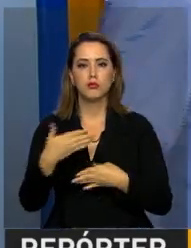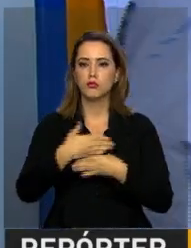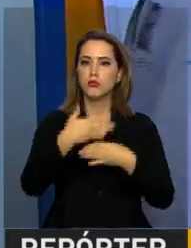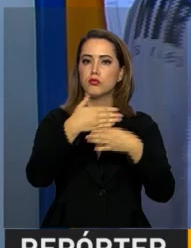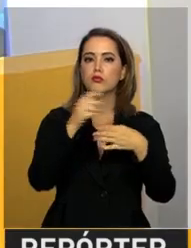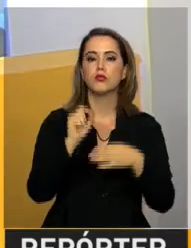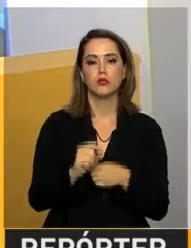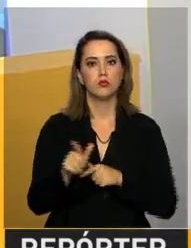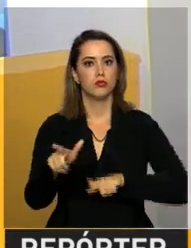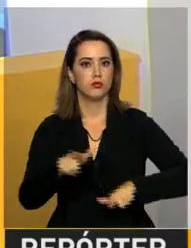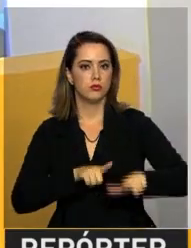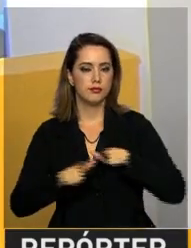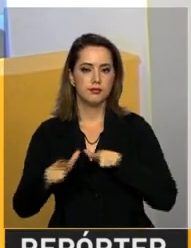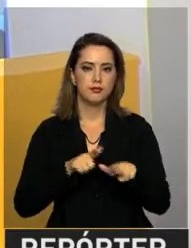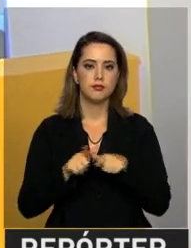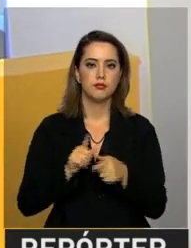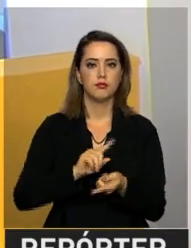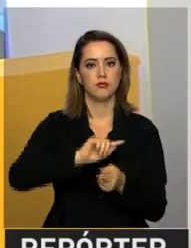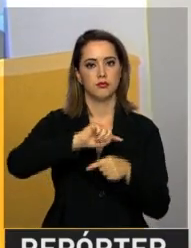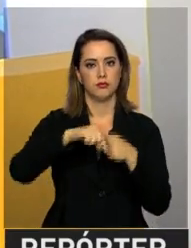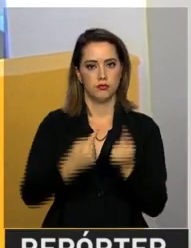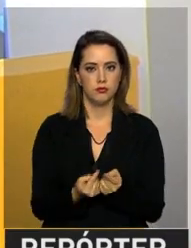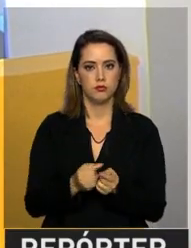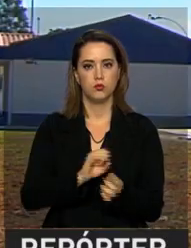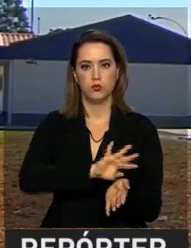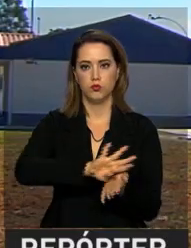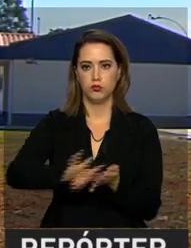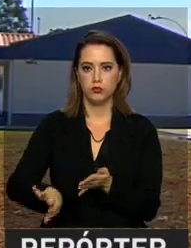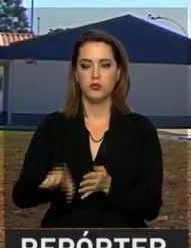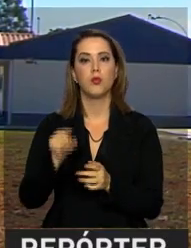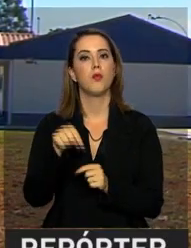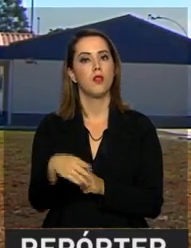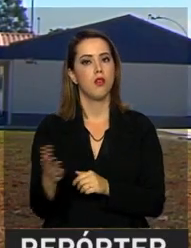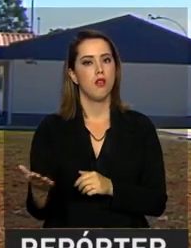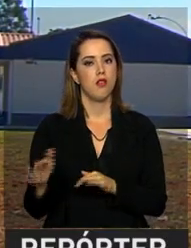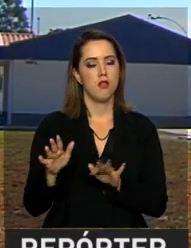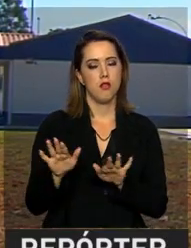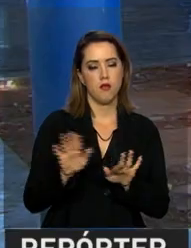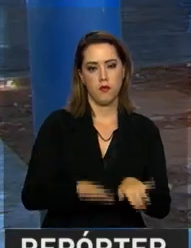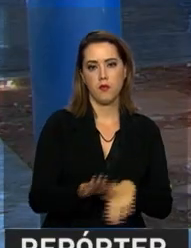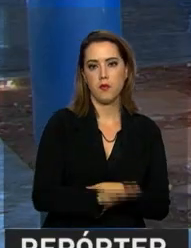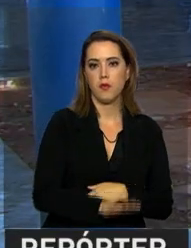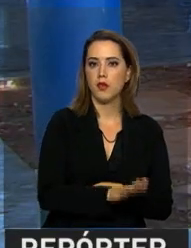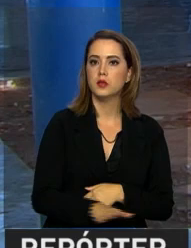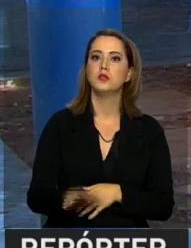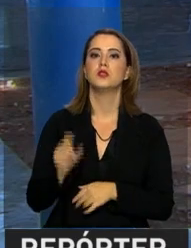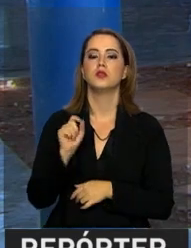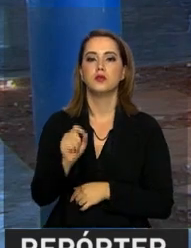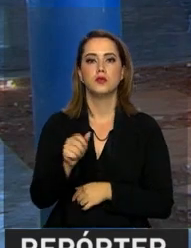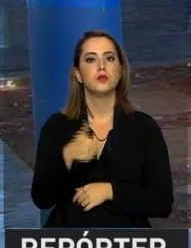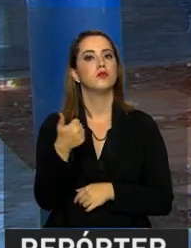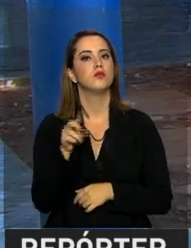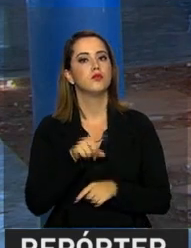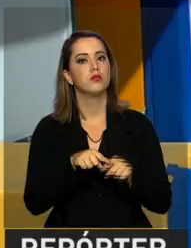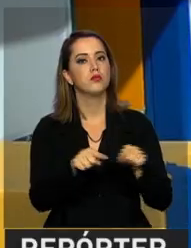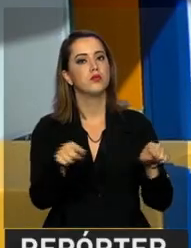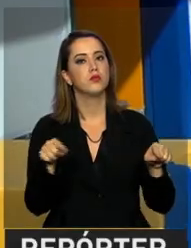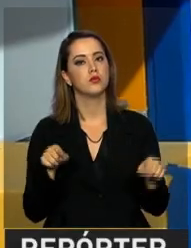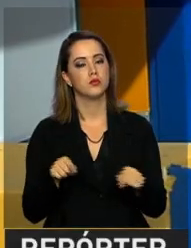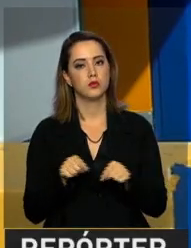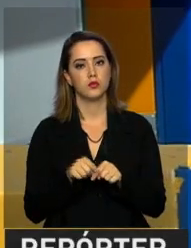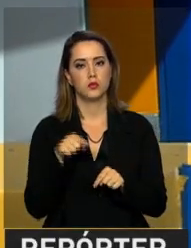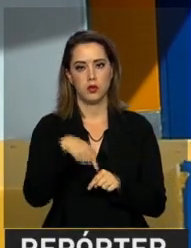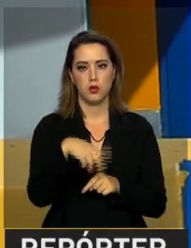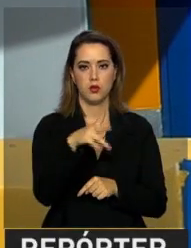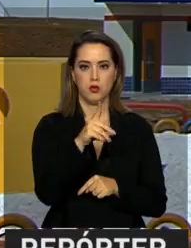trabalhadores logo serão substituídos por crianças neste centro de educação da primeira infância no distrito federal